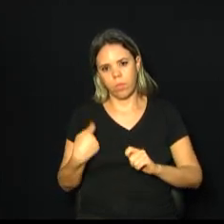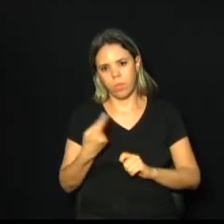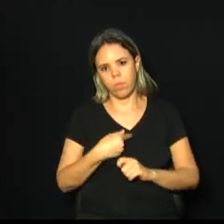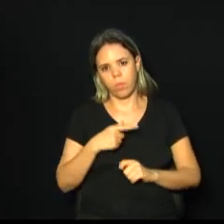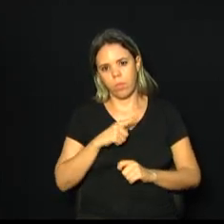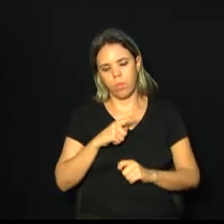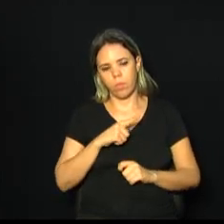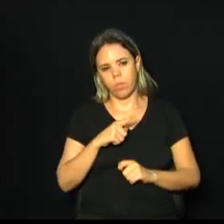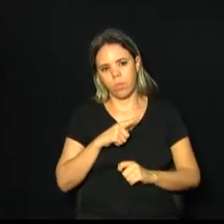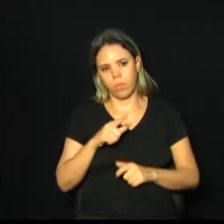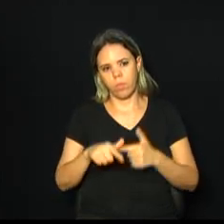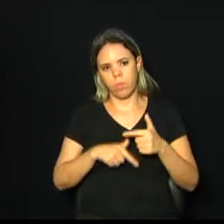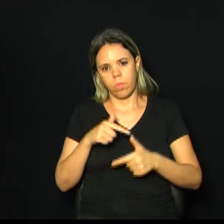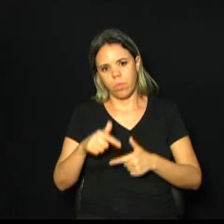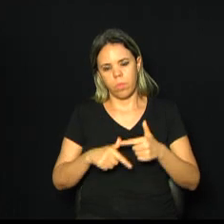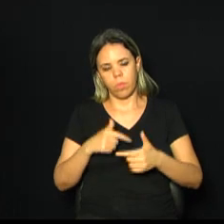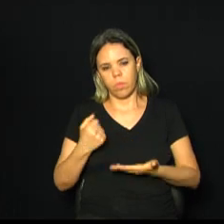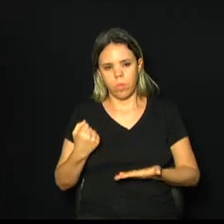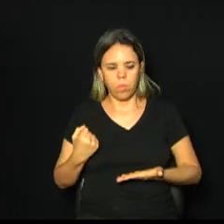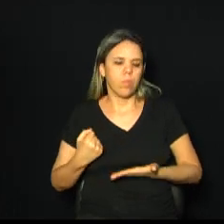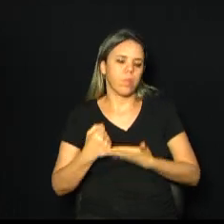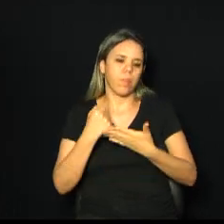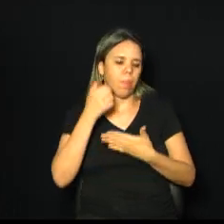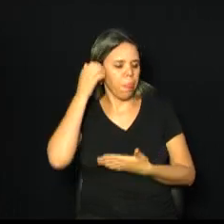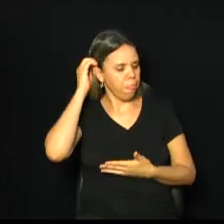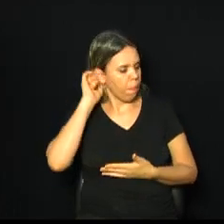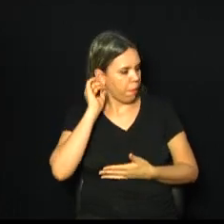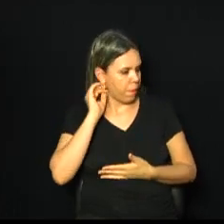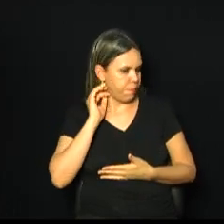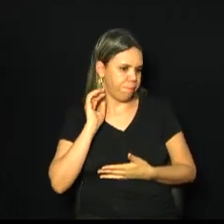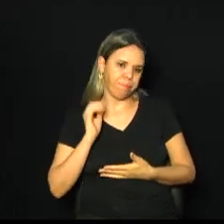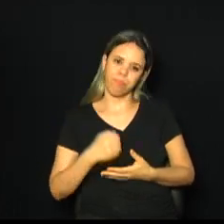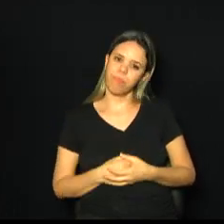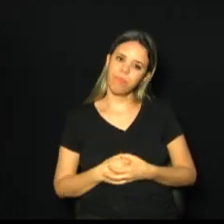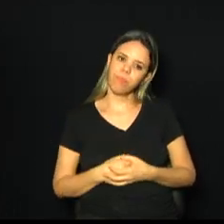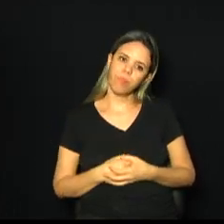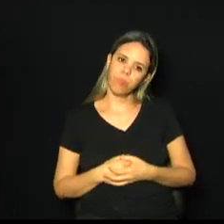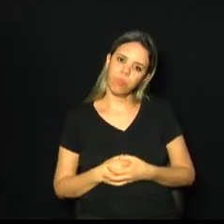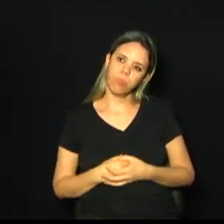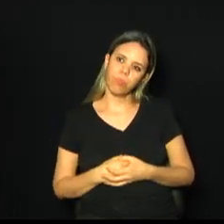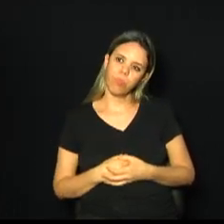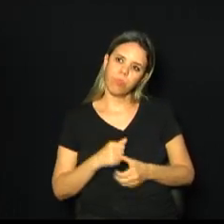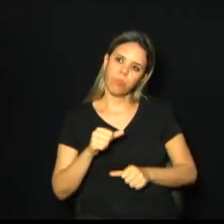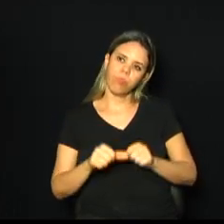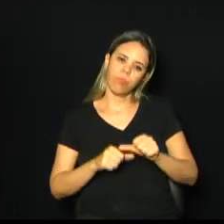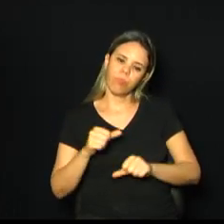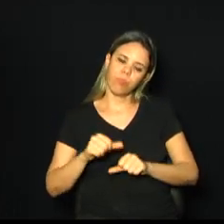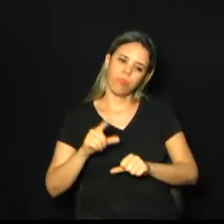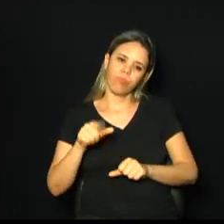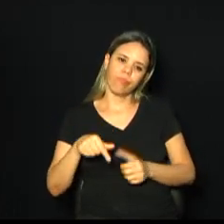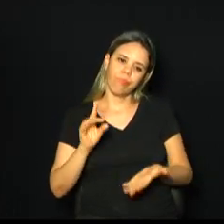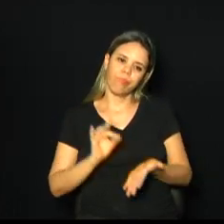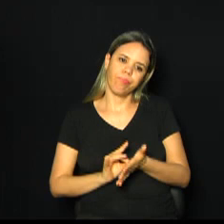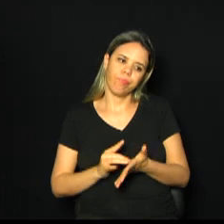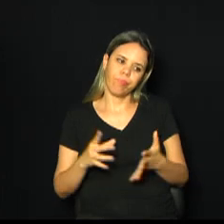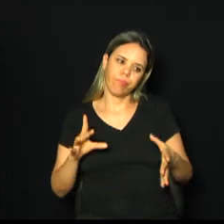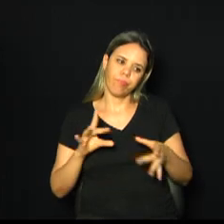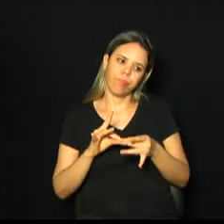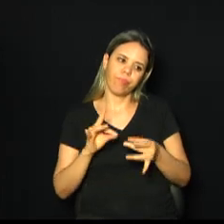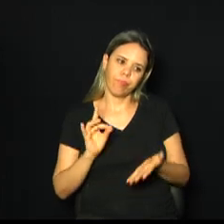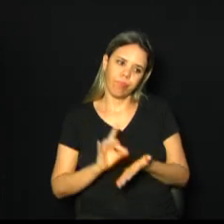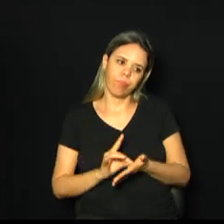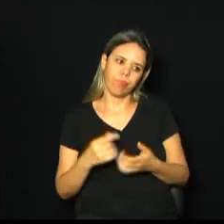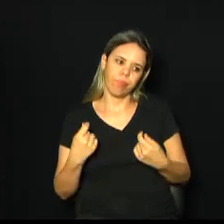ter que trabalhar e ajudar com que essas mudanças sejam efetuadas realmente.